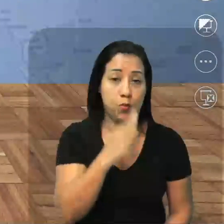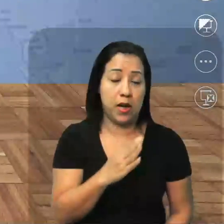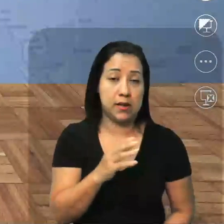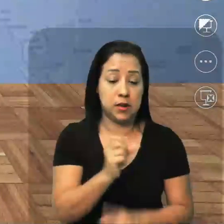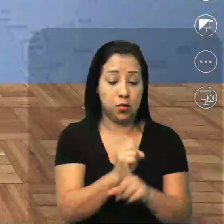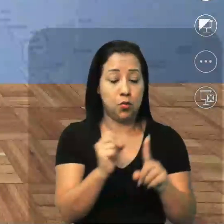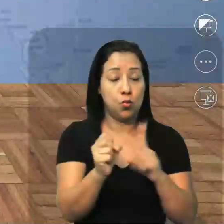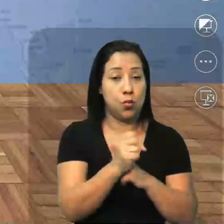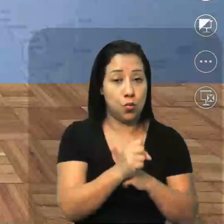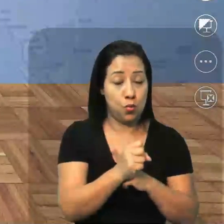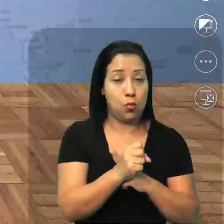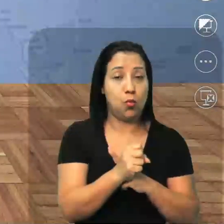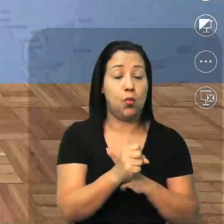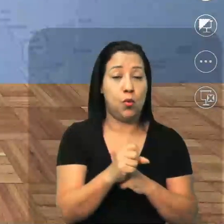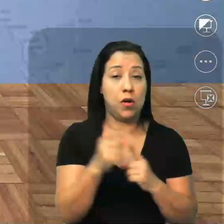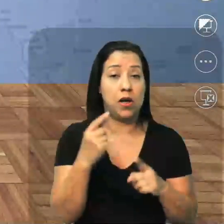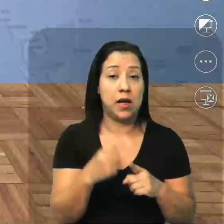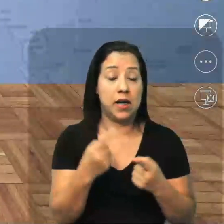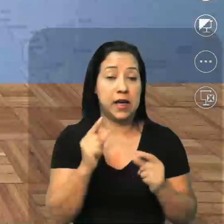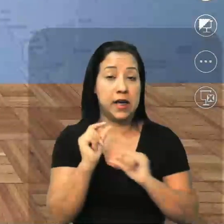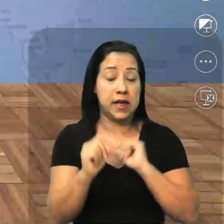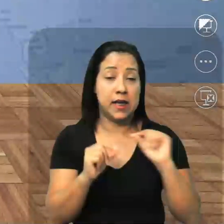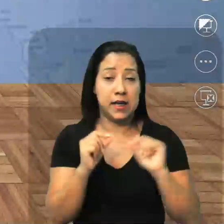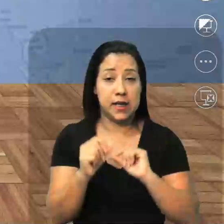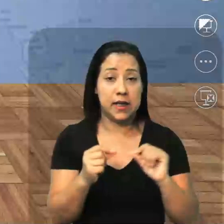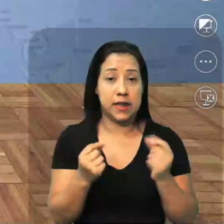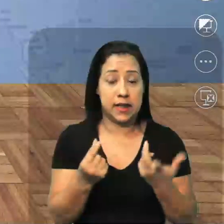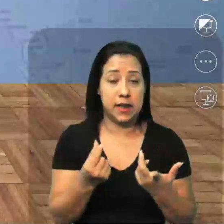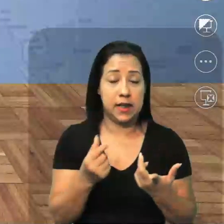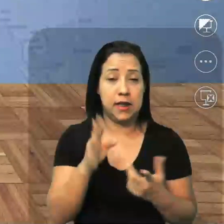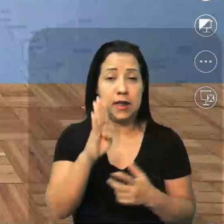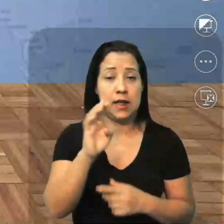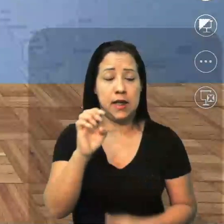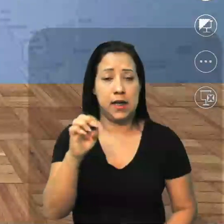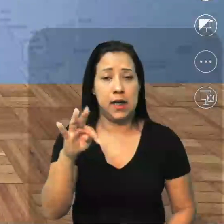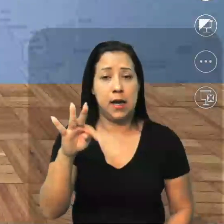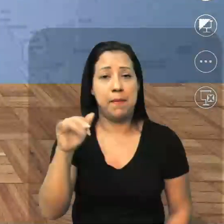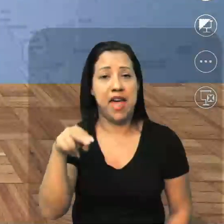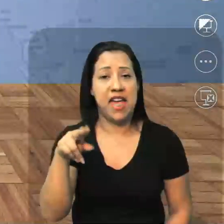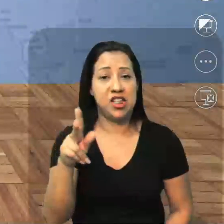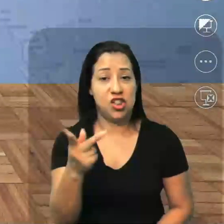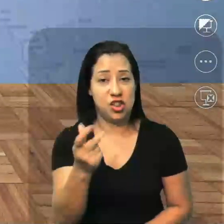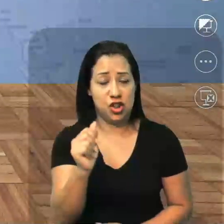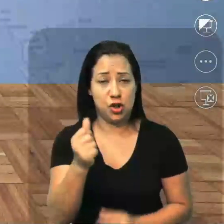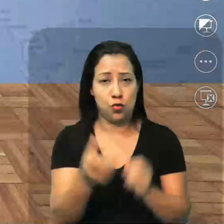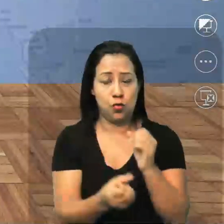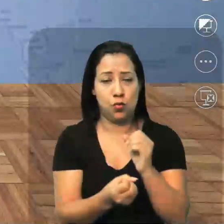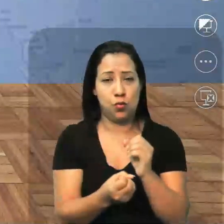dos encabeçadores pelo desenvolvimento de programas com a fome zero.